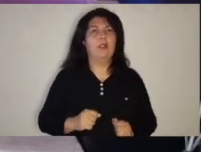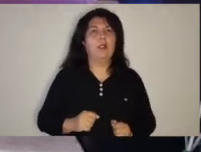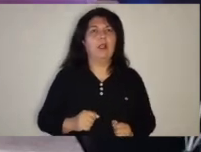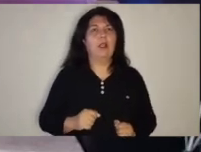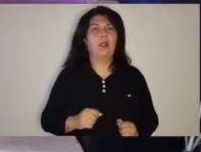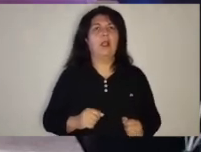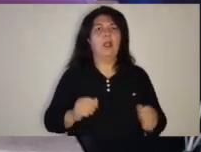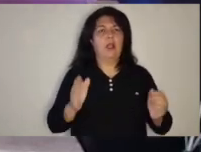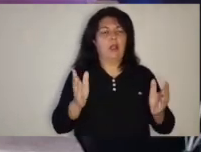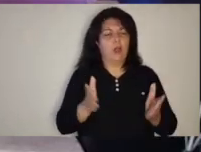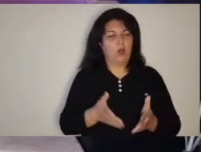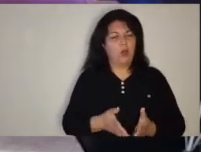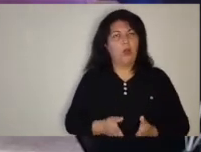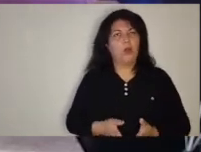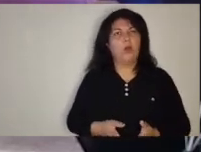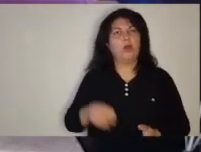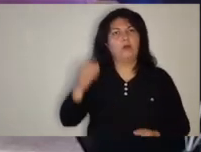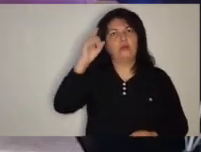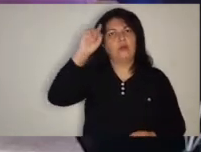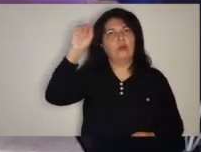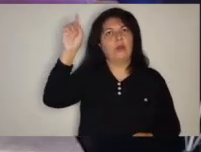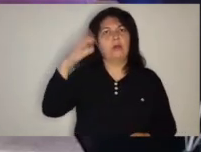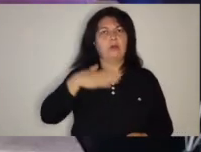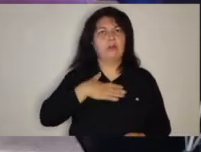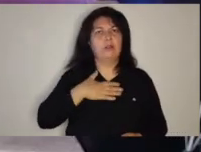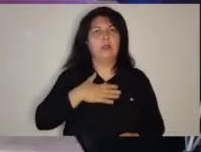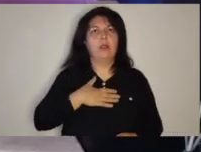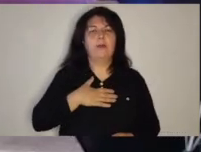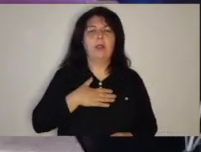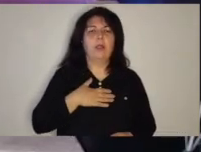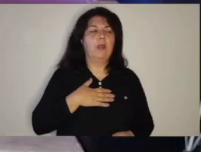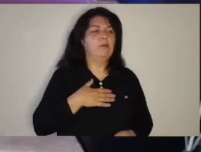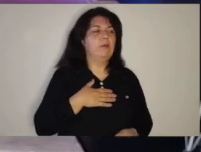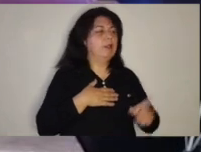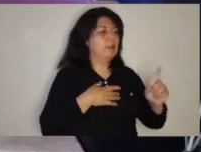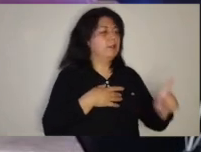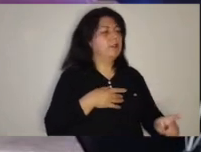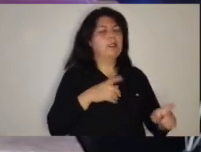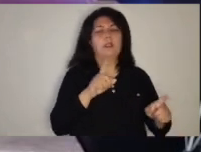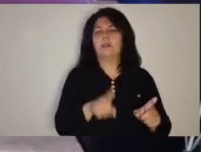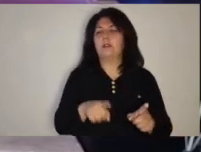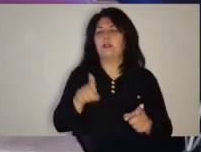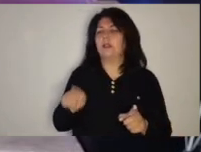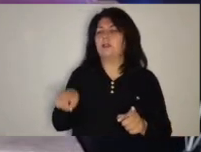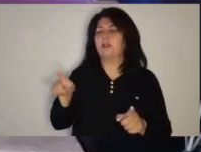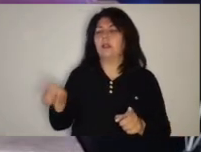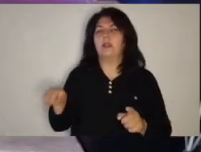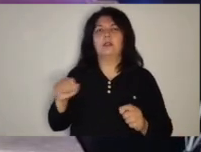forma proposital. Não, hoje meu dia vai ser assim, assado.